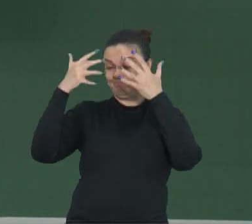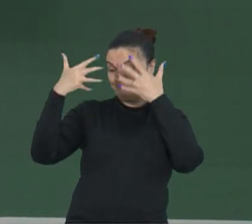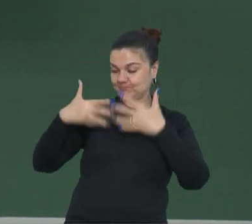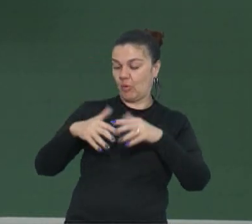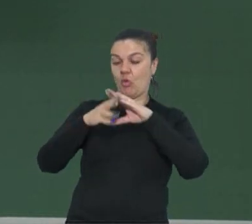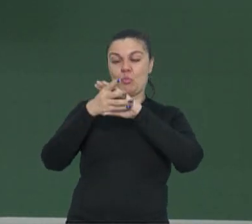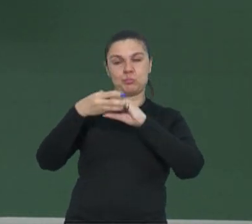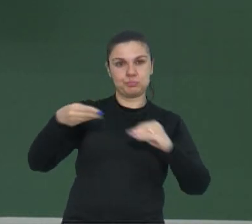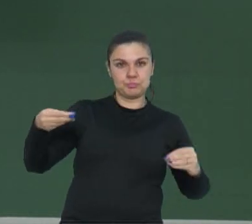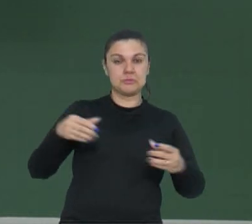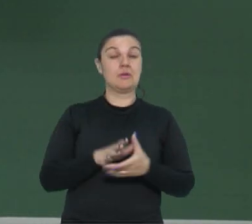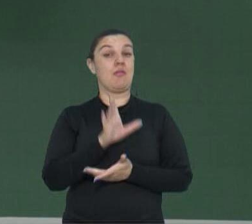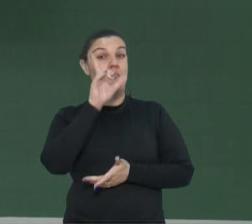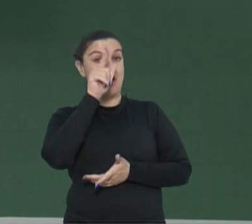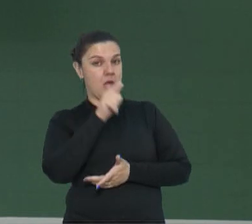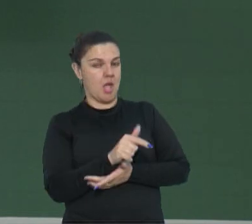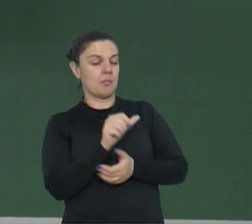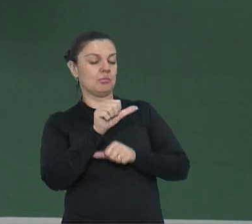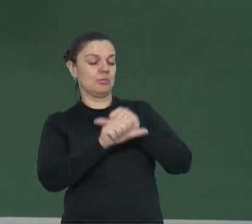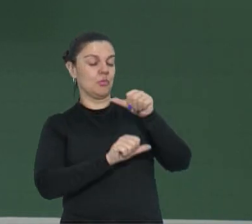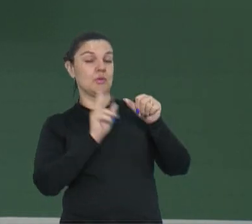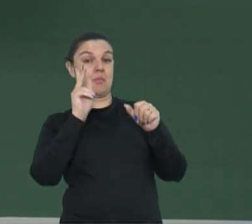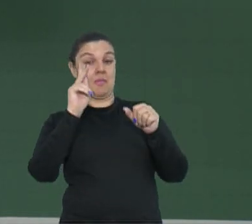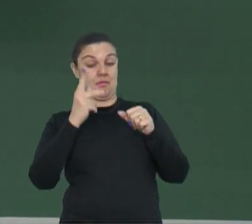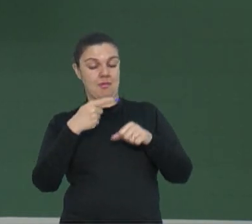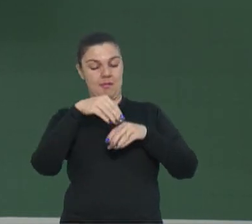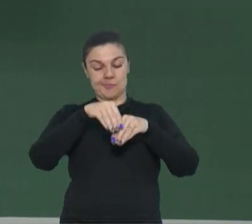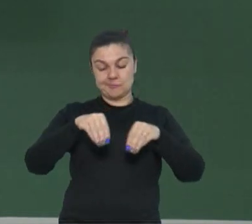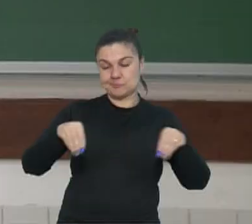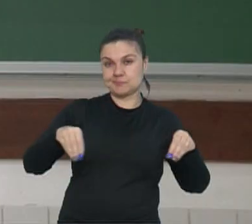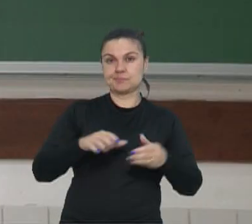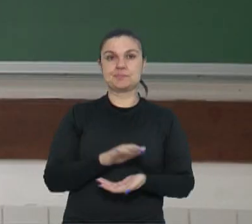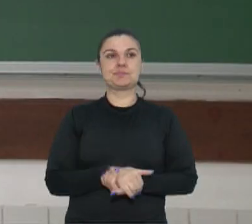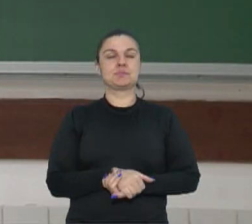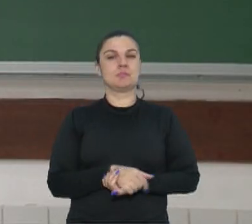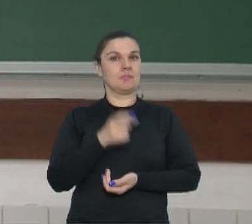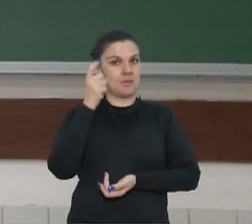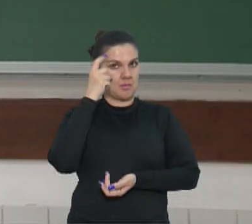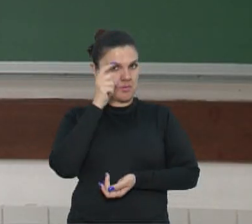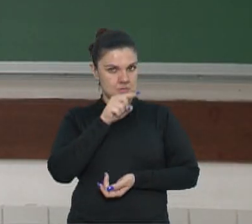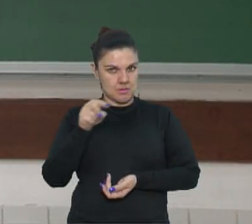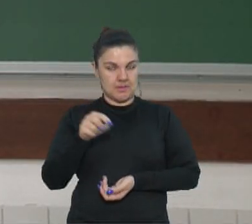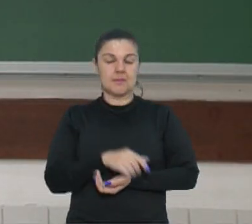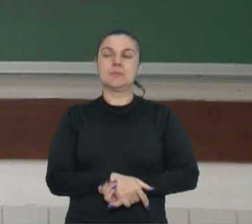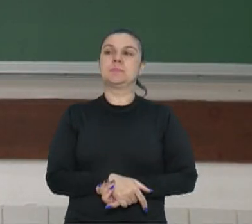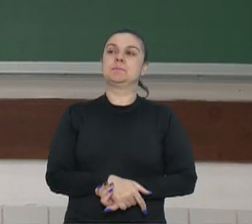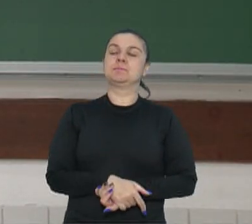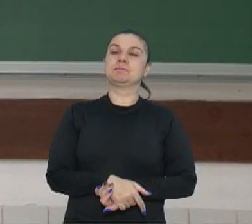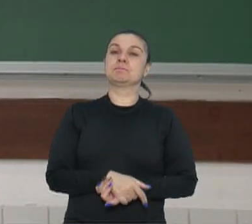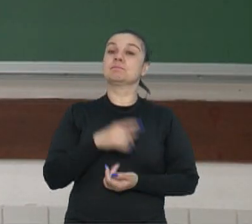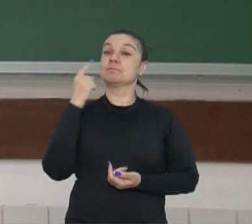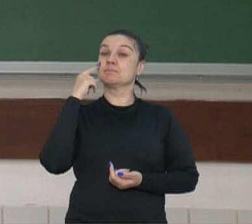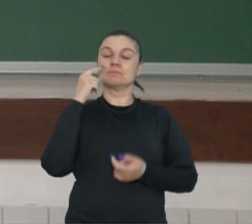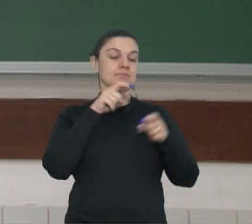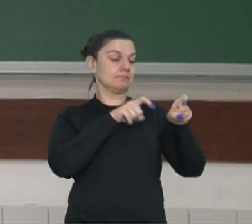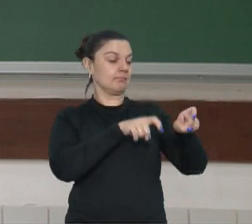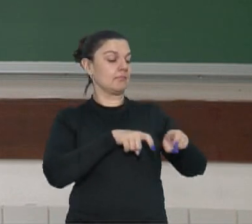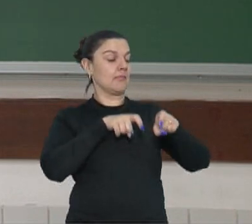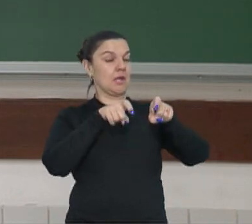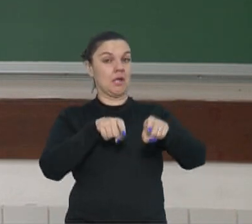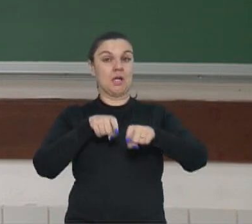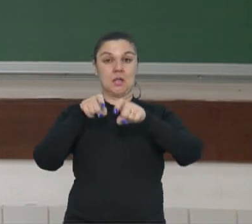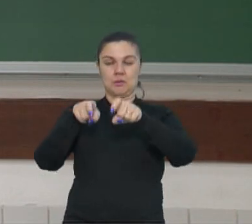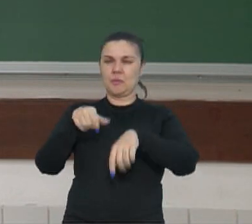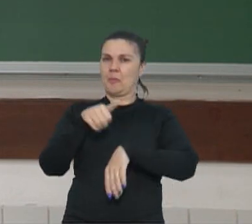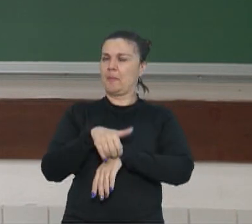hipercorrosiva. Altera muito o pH do solo. Pense o seguinte, um solo agrícola, desprotegido, que é o